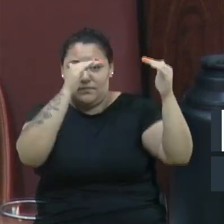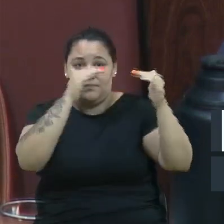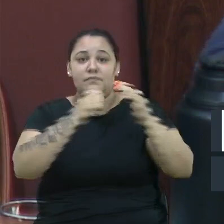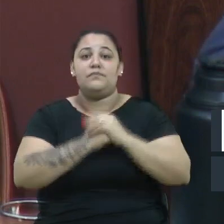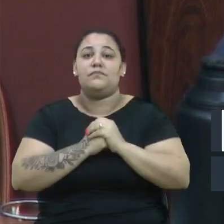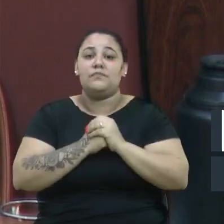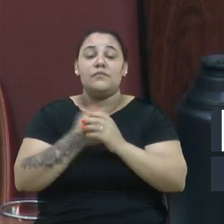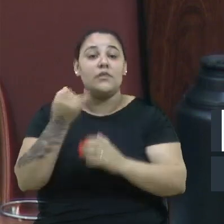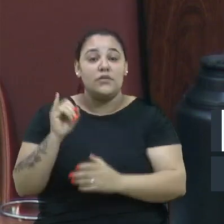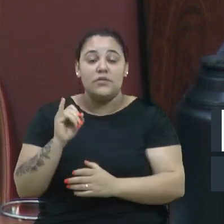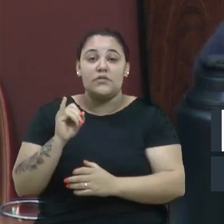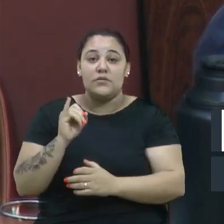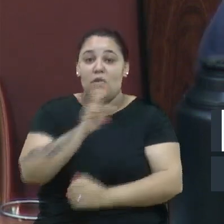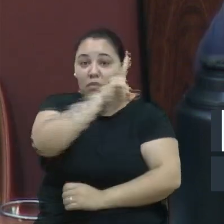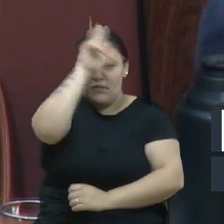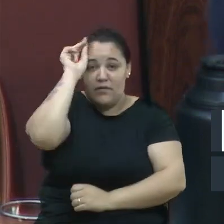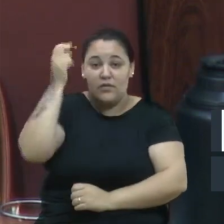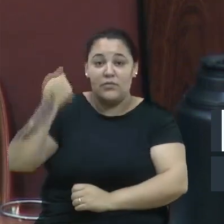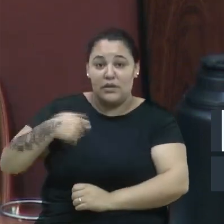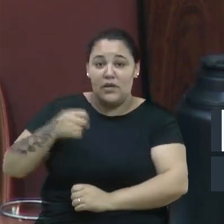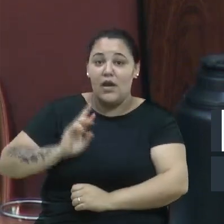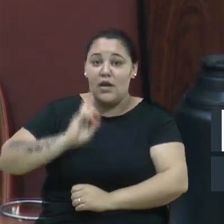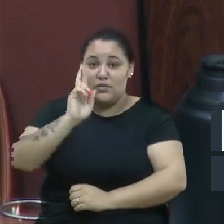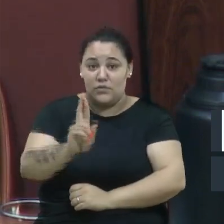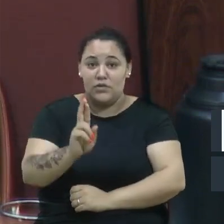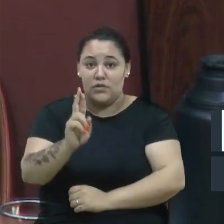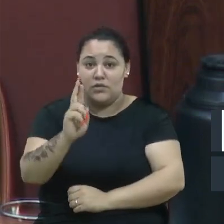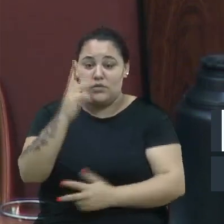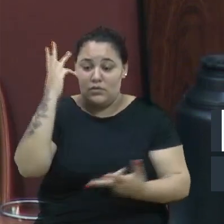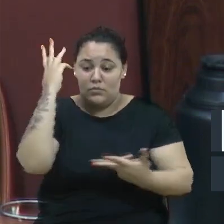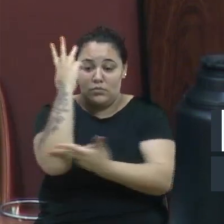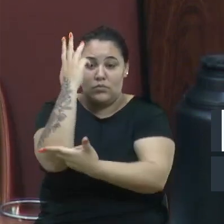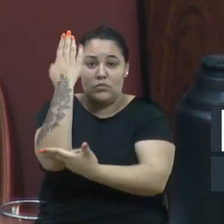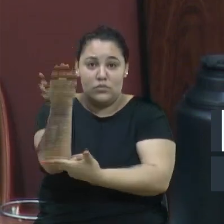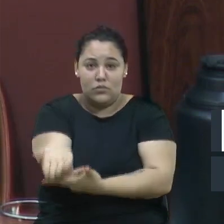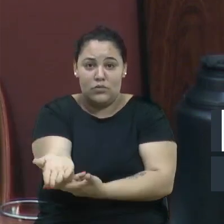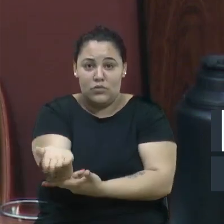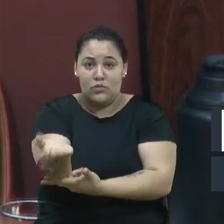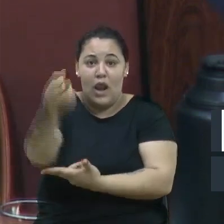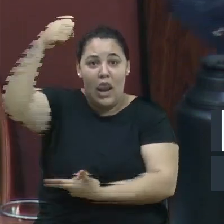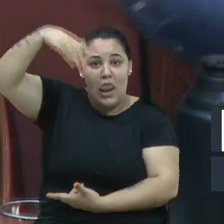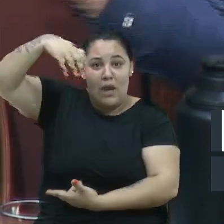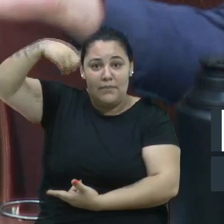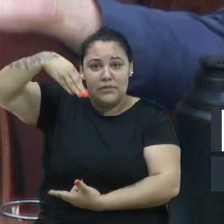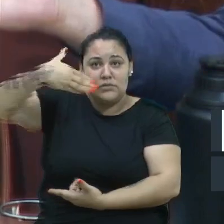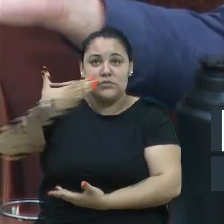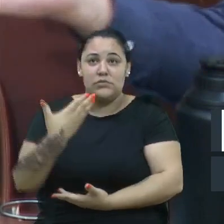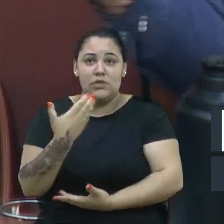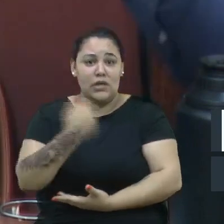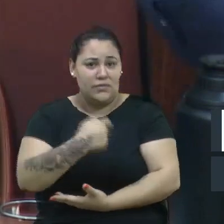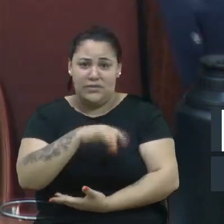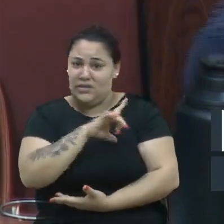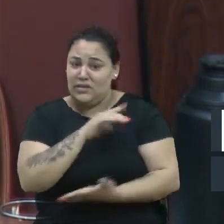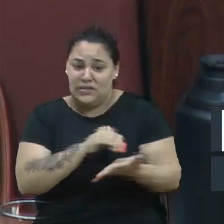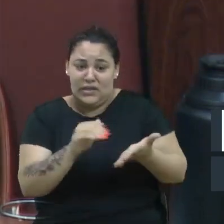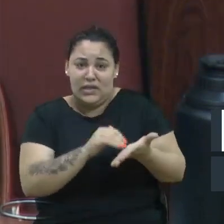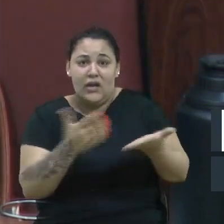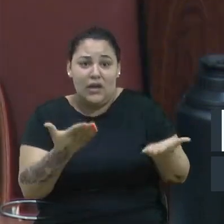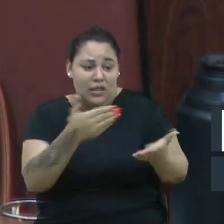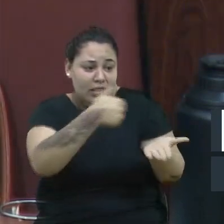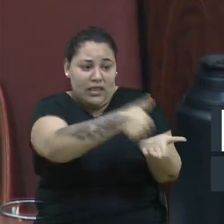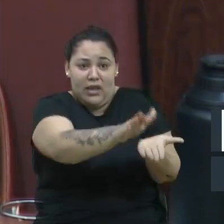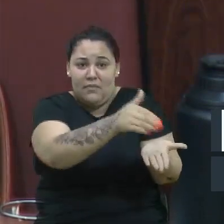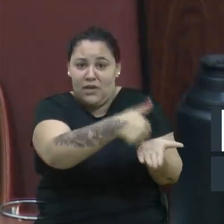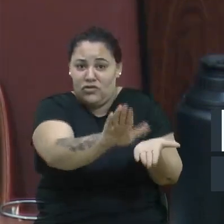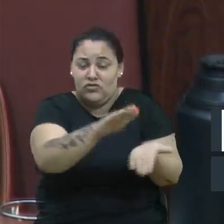o prefeito tem que responder poda de árvore, lâmpada, aí não precisa ter secretário, né? Demite o